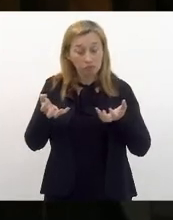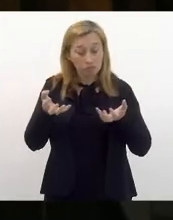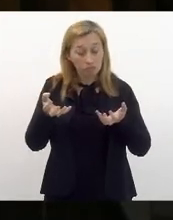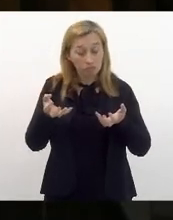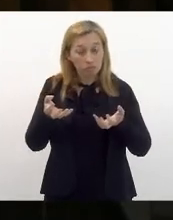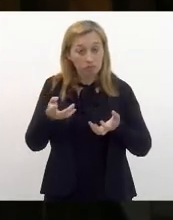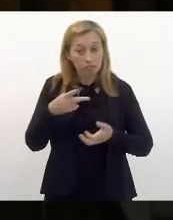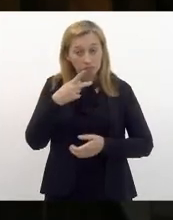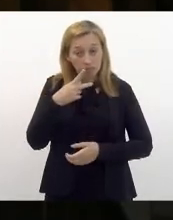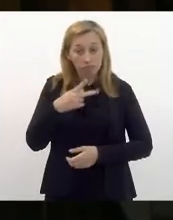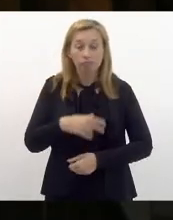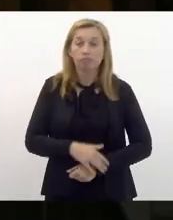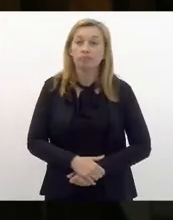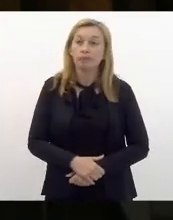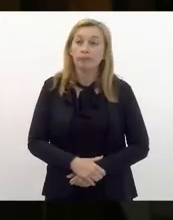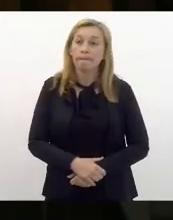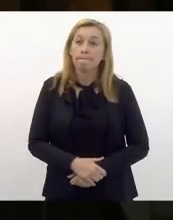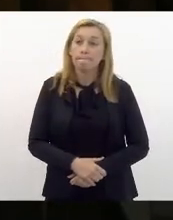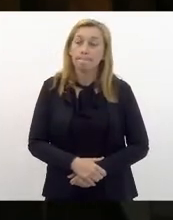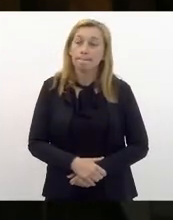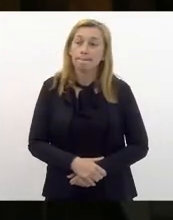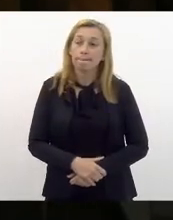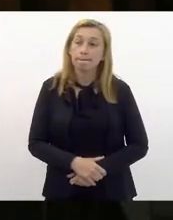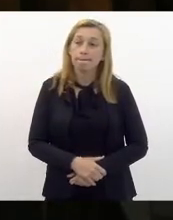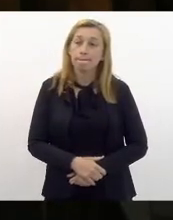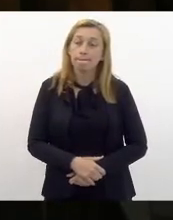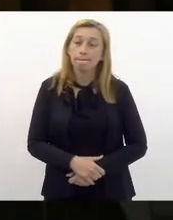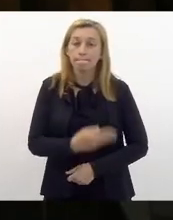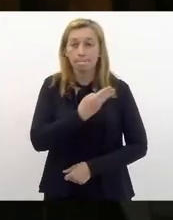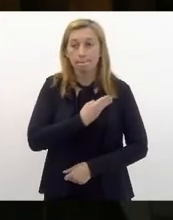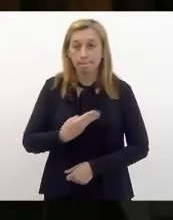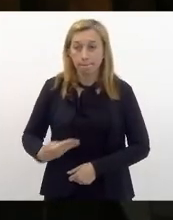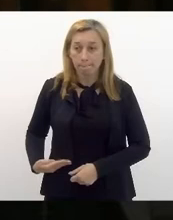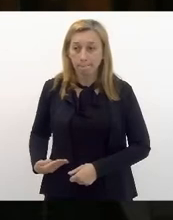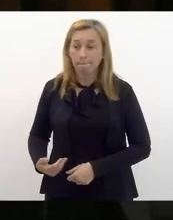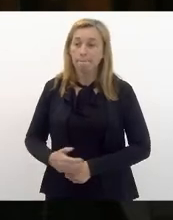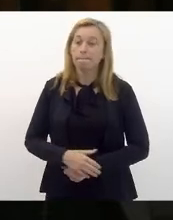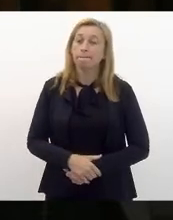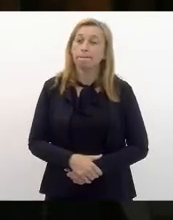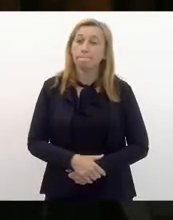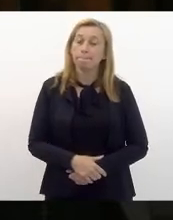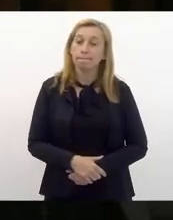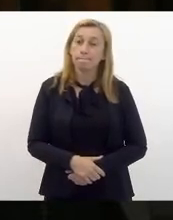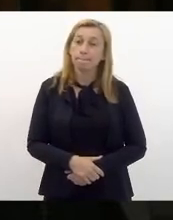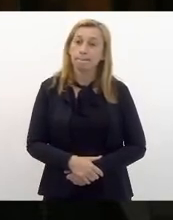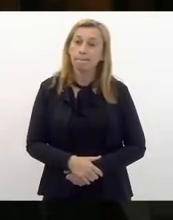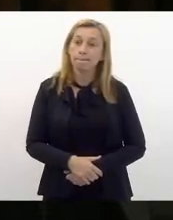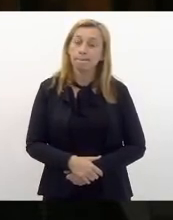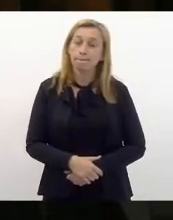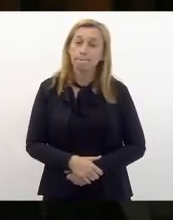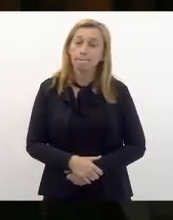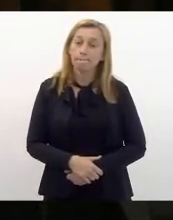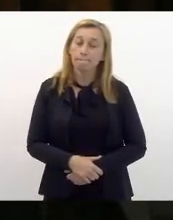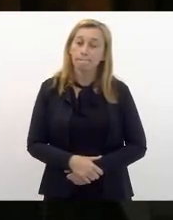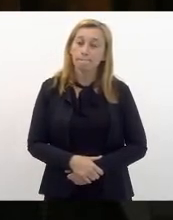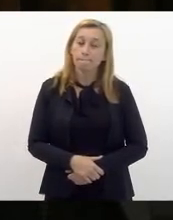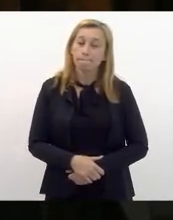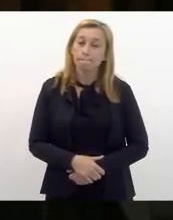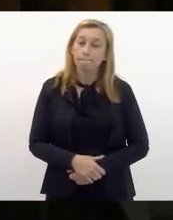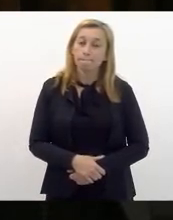fazer uma afirmação e o governador de assumiu